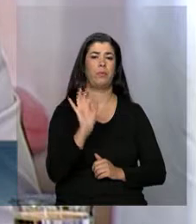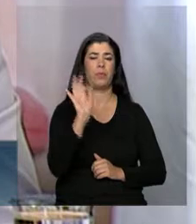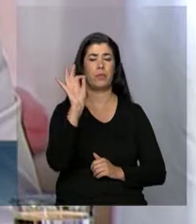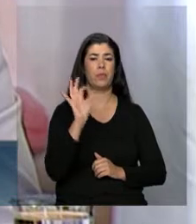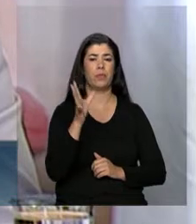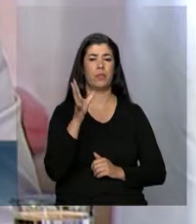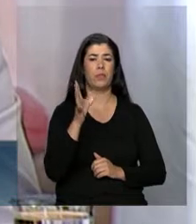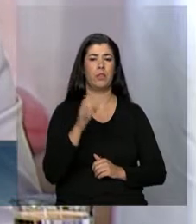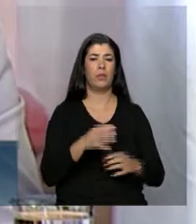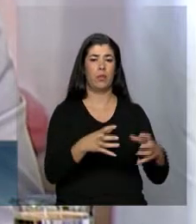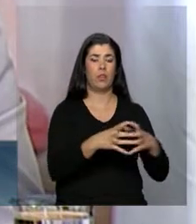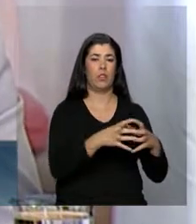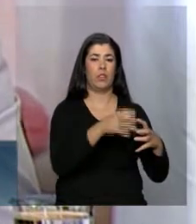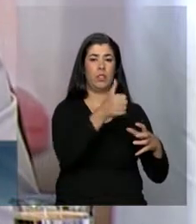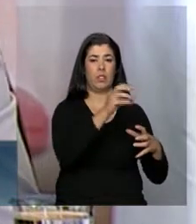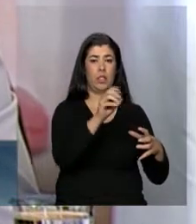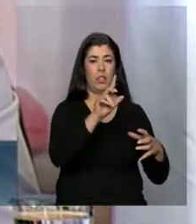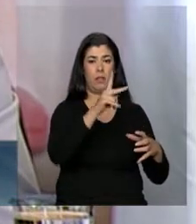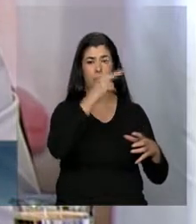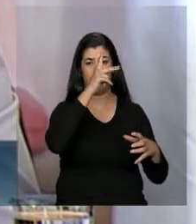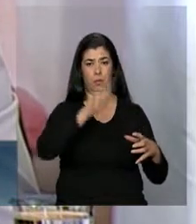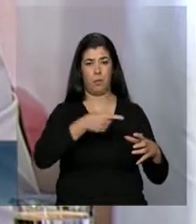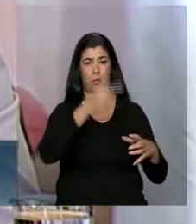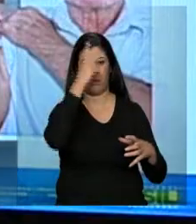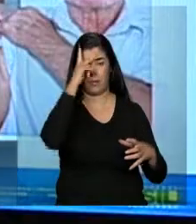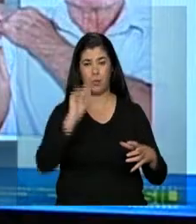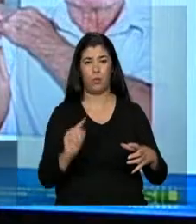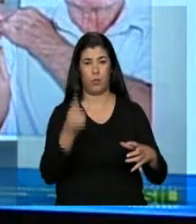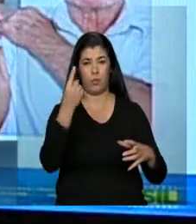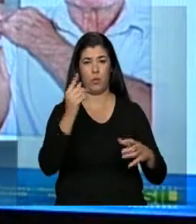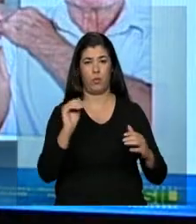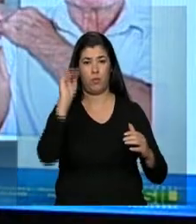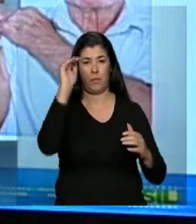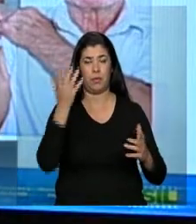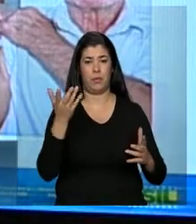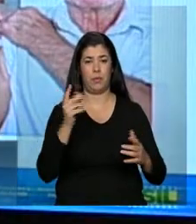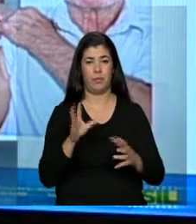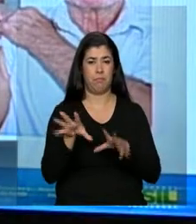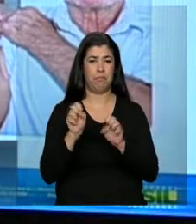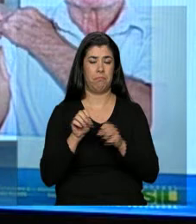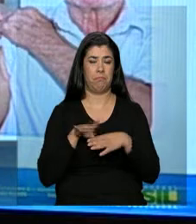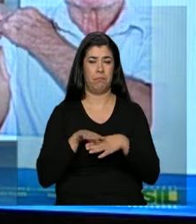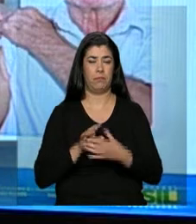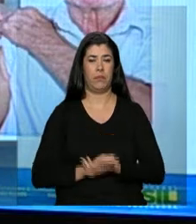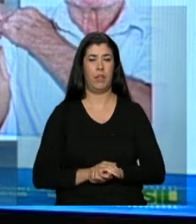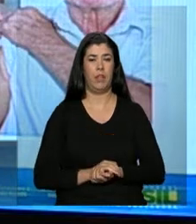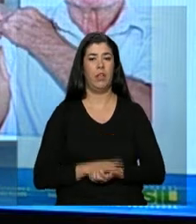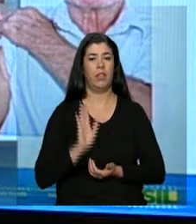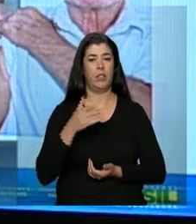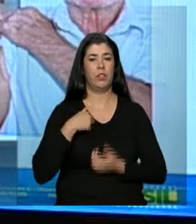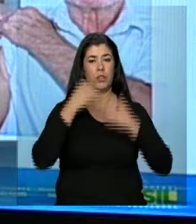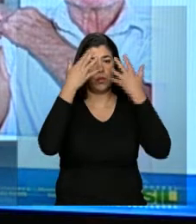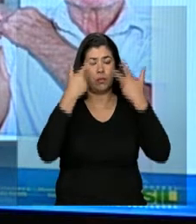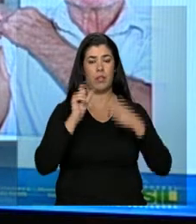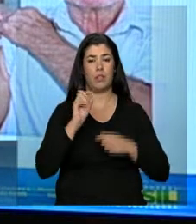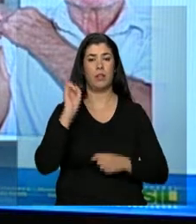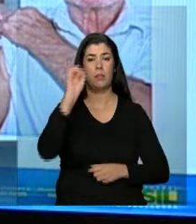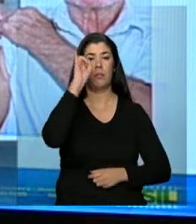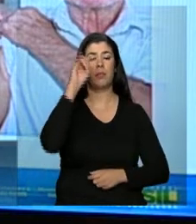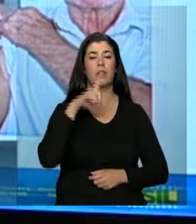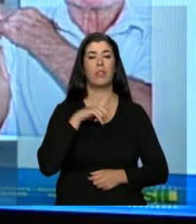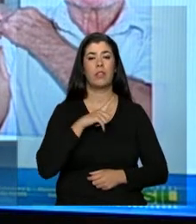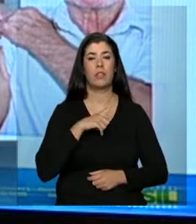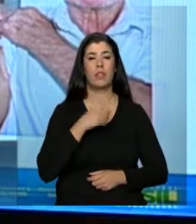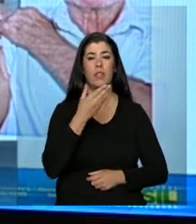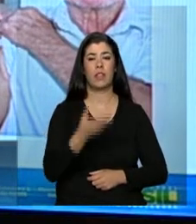para cada 100 mil habitantes. Pode passar? Então, como eu havia colocado, é importante termos